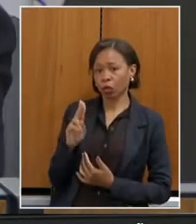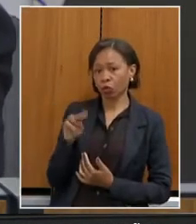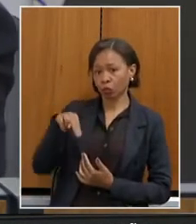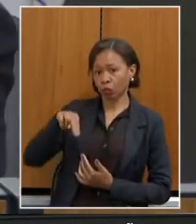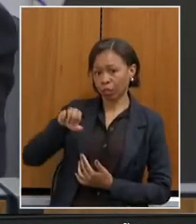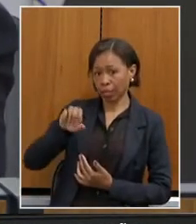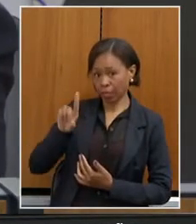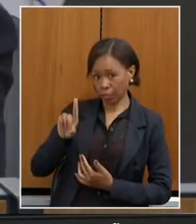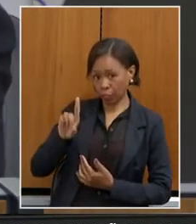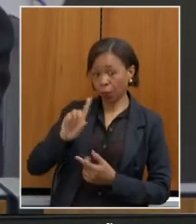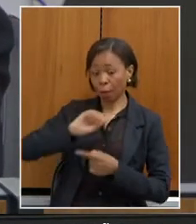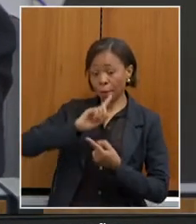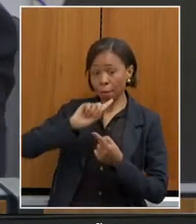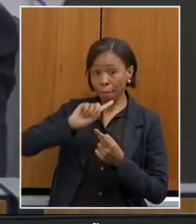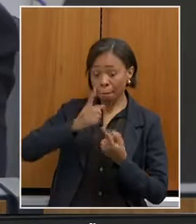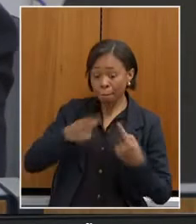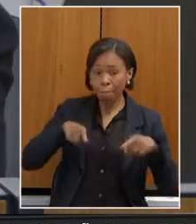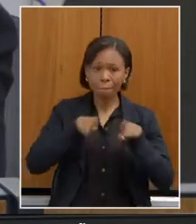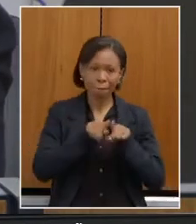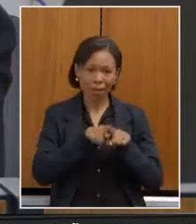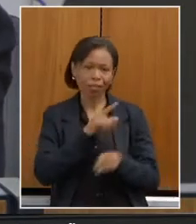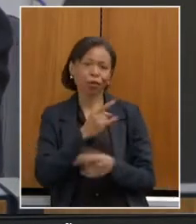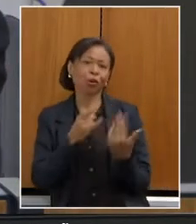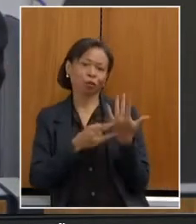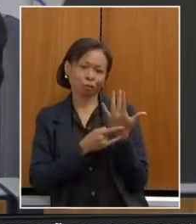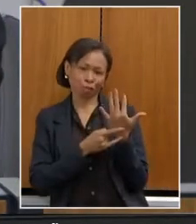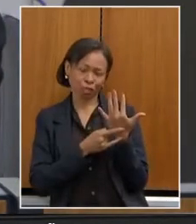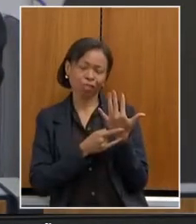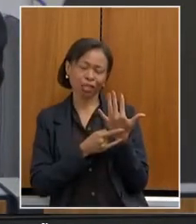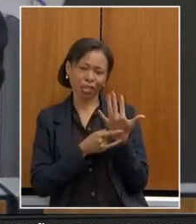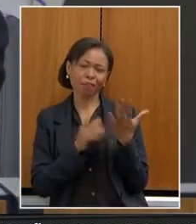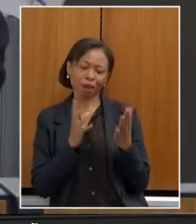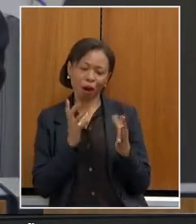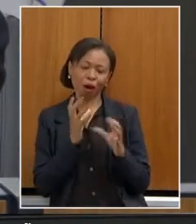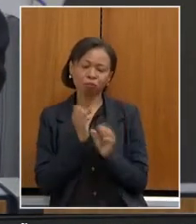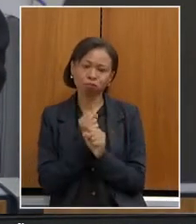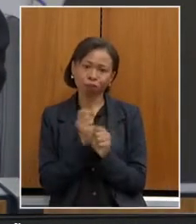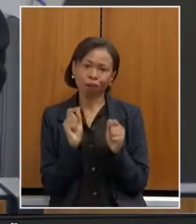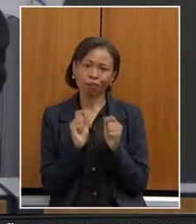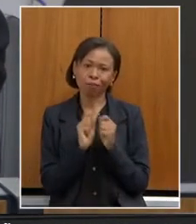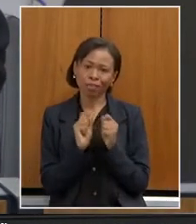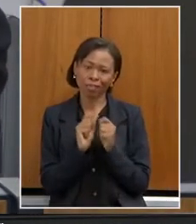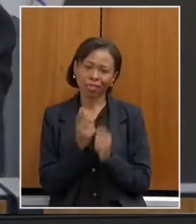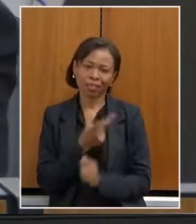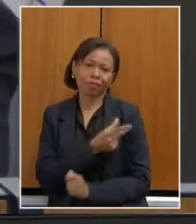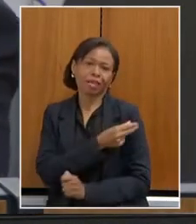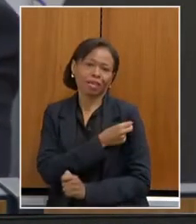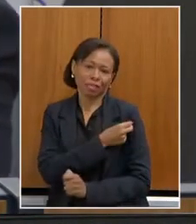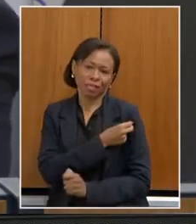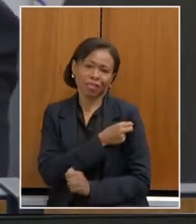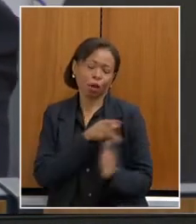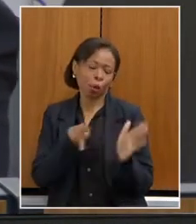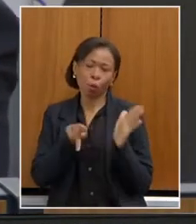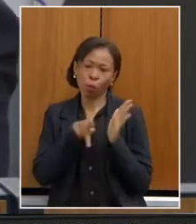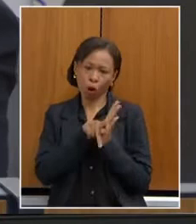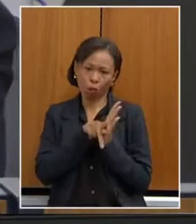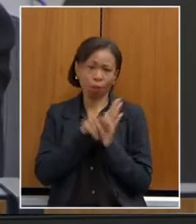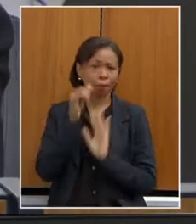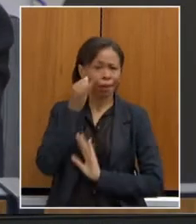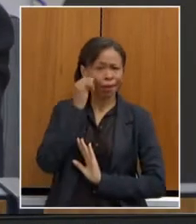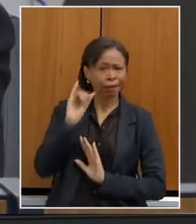tendem a ter uma vacina própria, independente, para que a gente não dependa exclusivamente